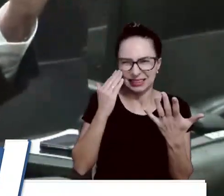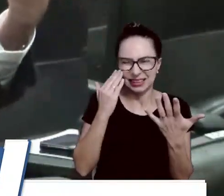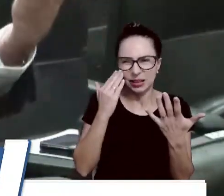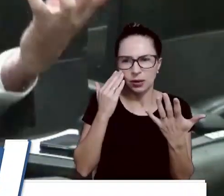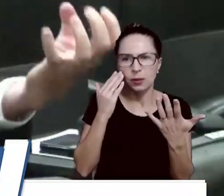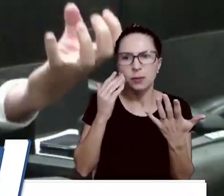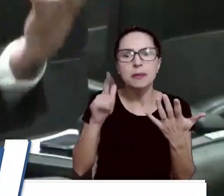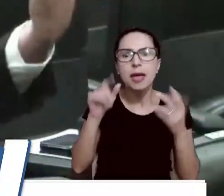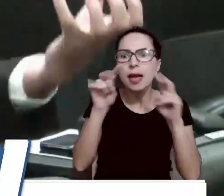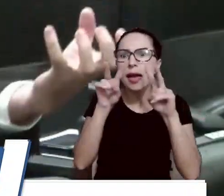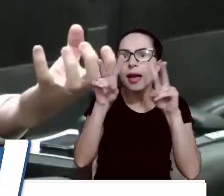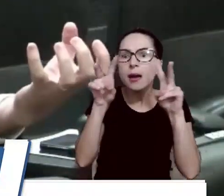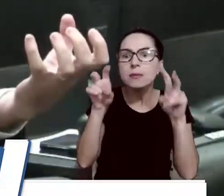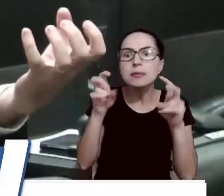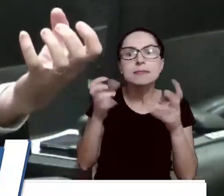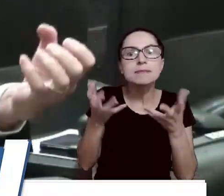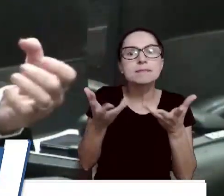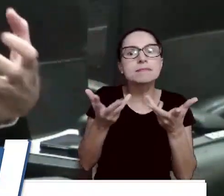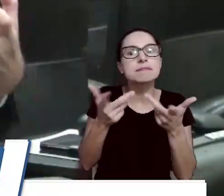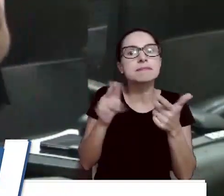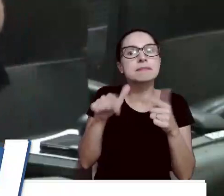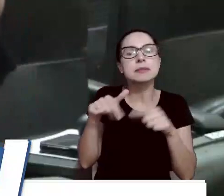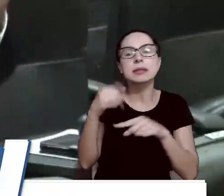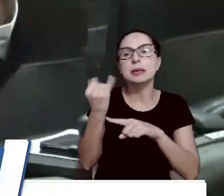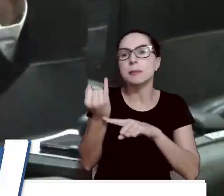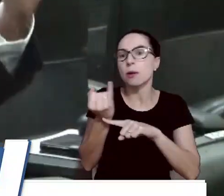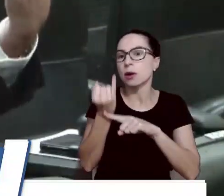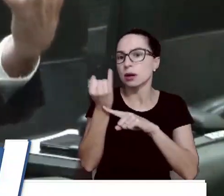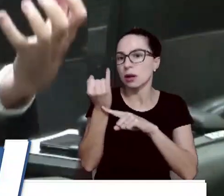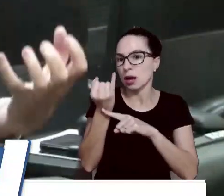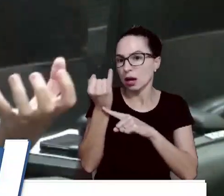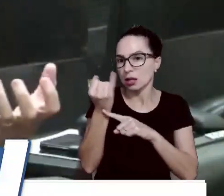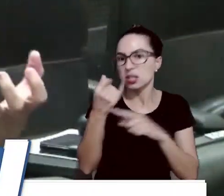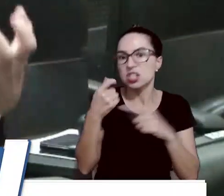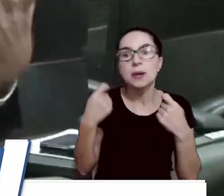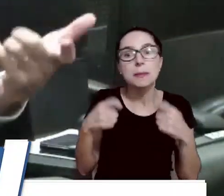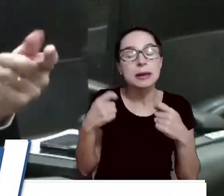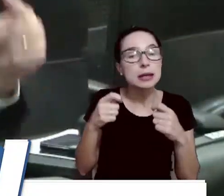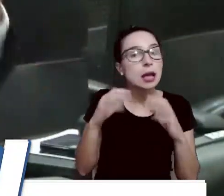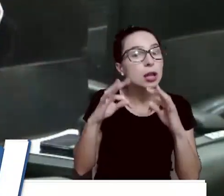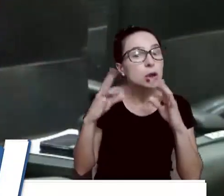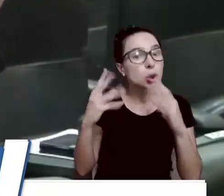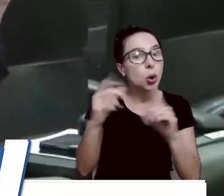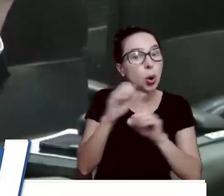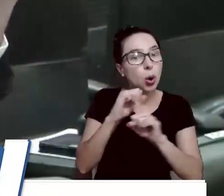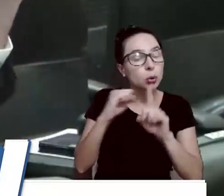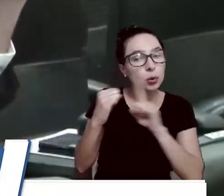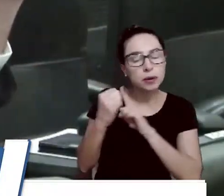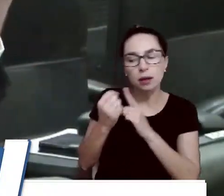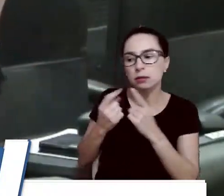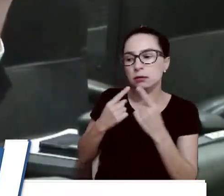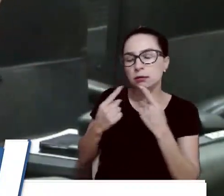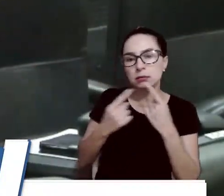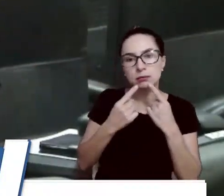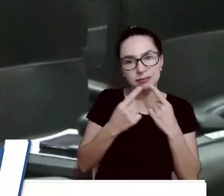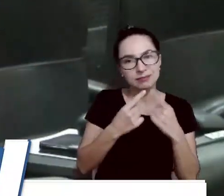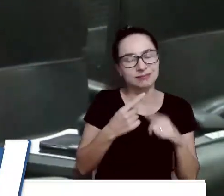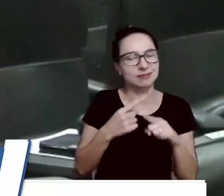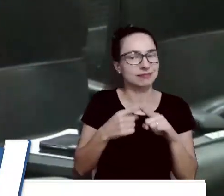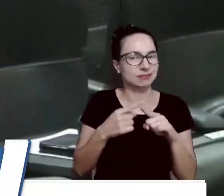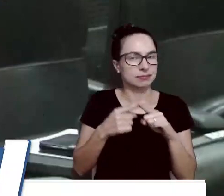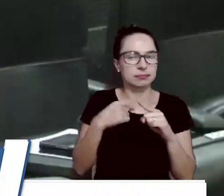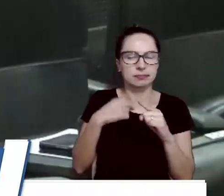assunto extremamente importante, que precisa sentar toda a sociedade, conversar, porque sabe uma coisa que eu